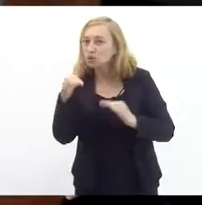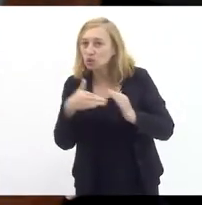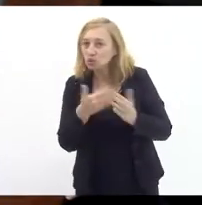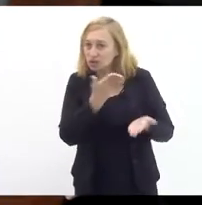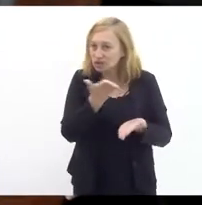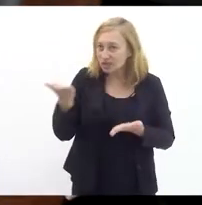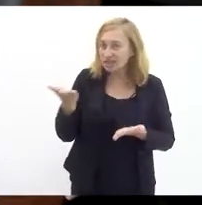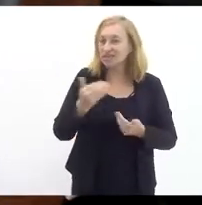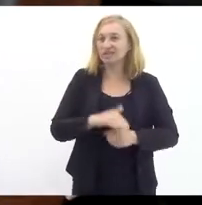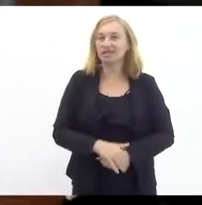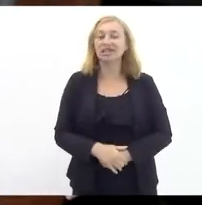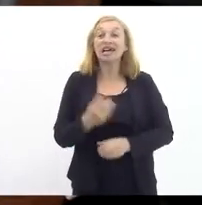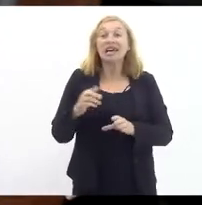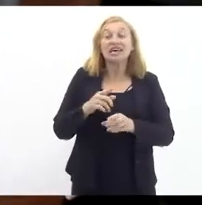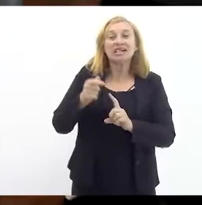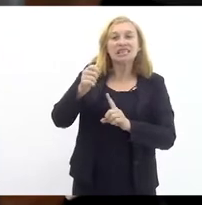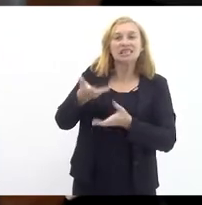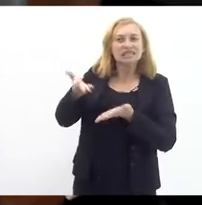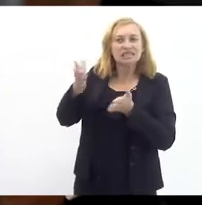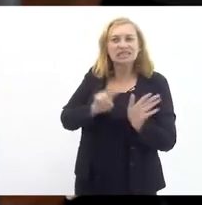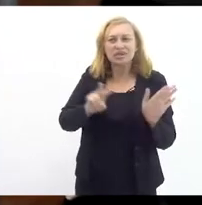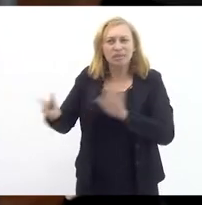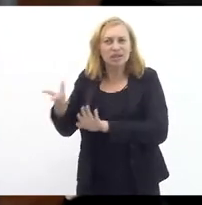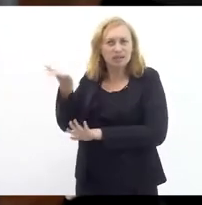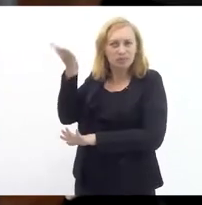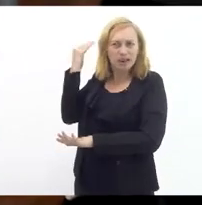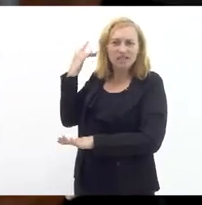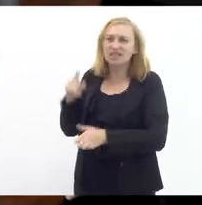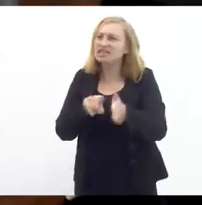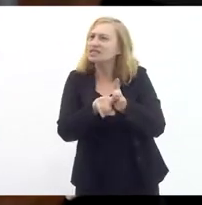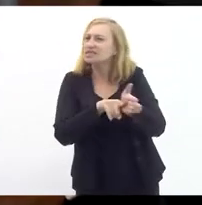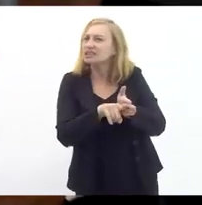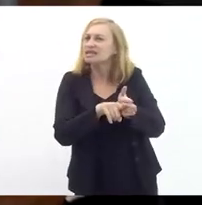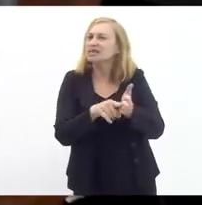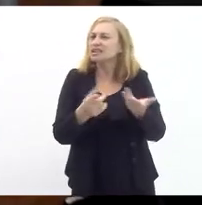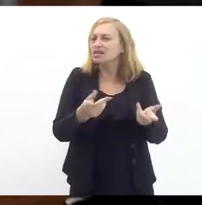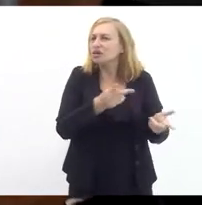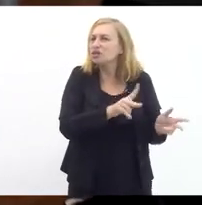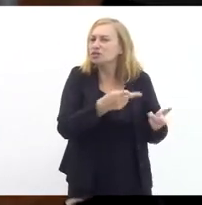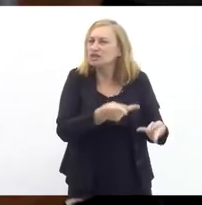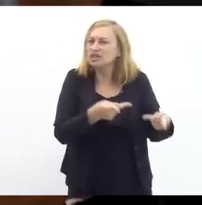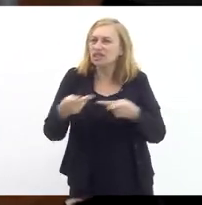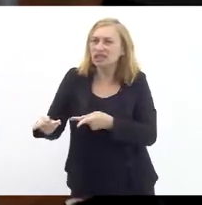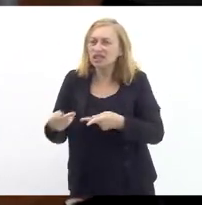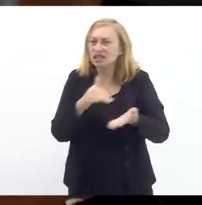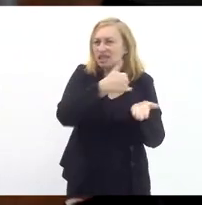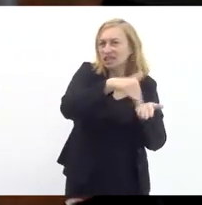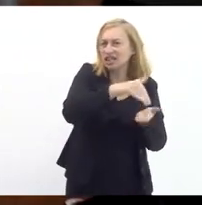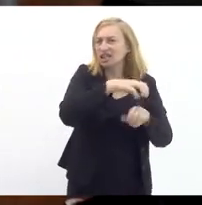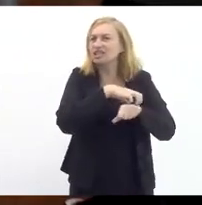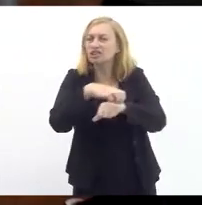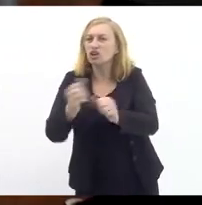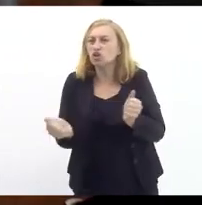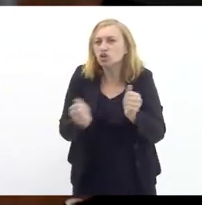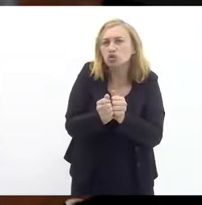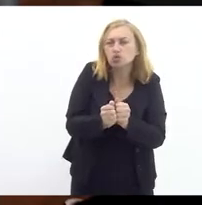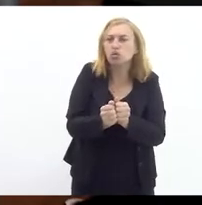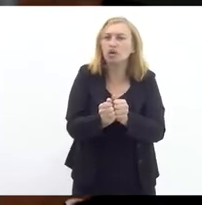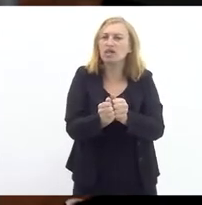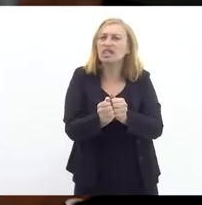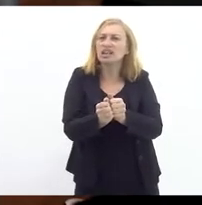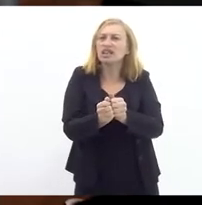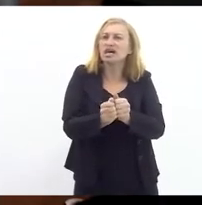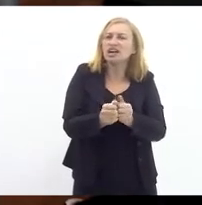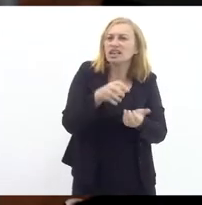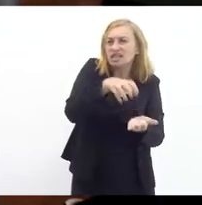todas. Semana passada, nós visitamos a Secretaria de Transportes, junto com a Central Logística, que, na verdade, é a empresa que é